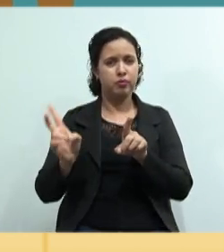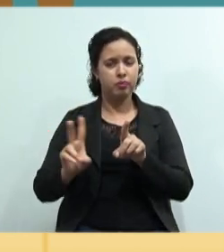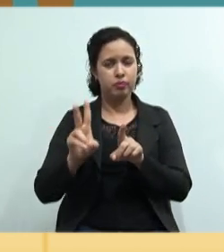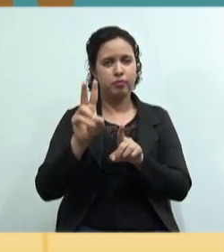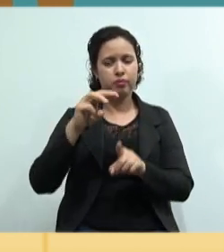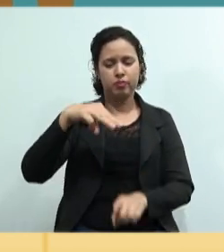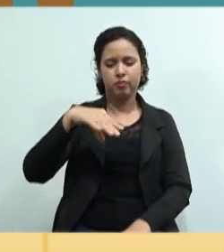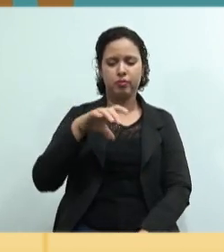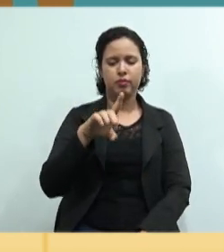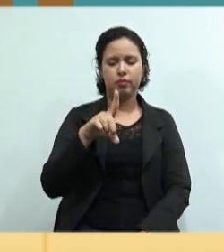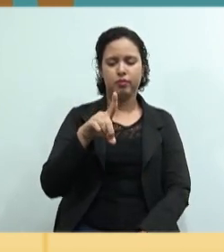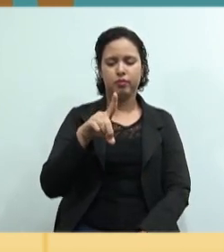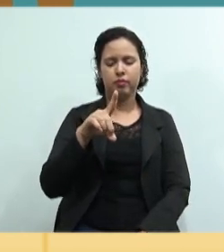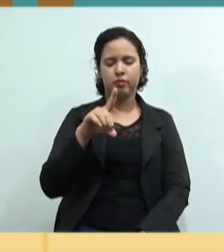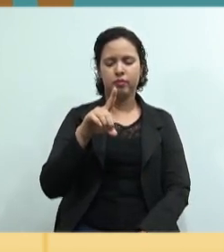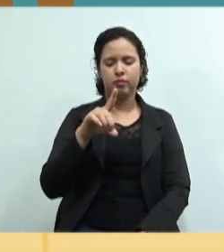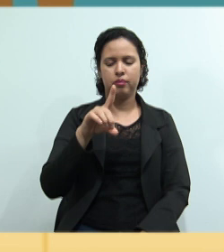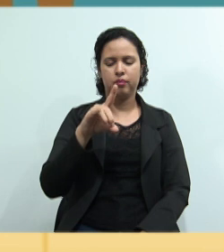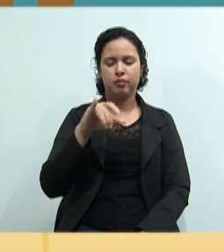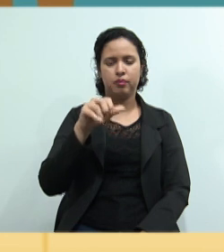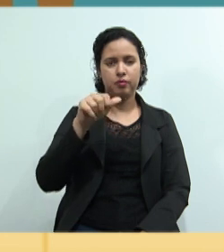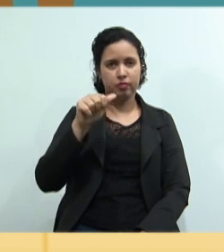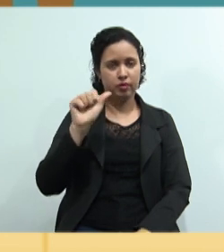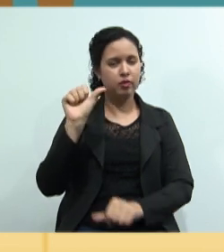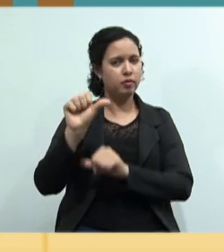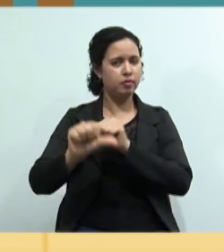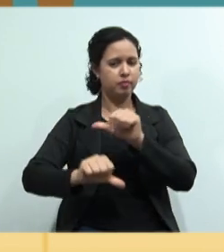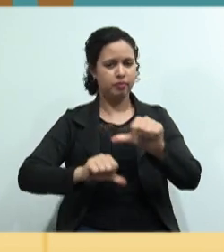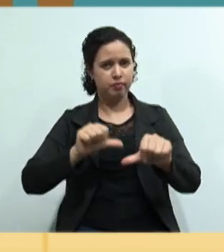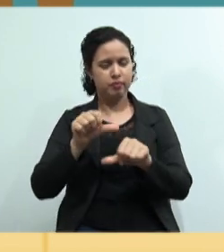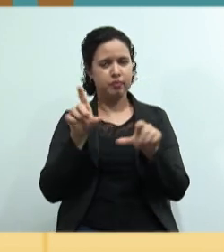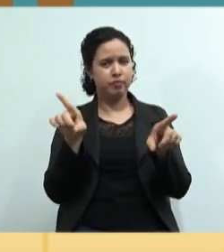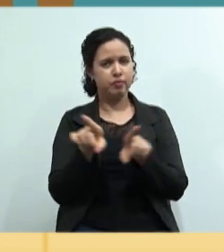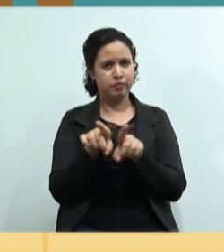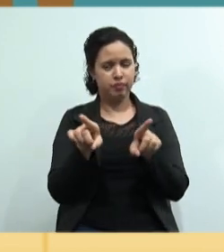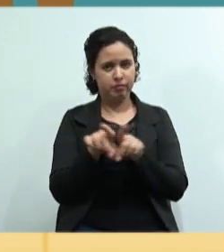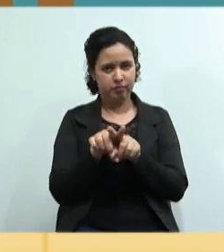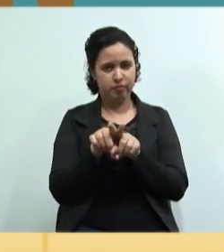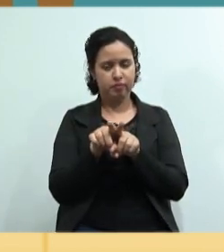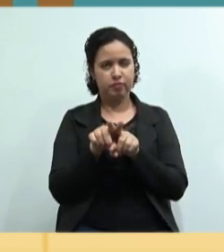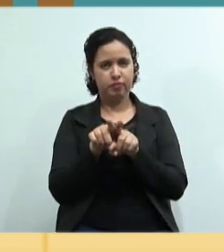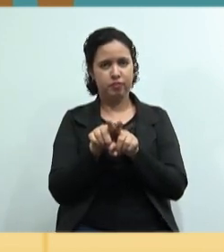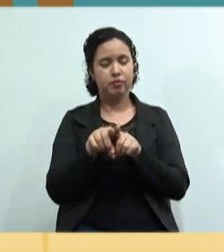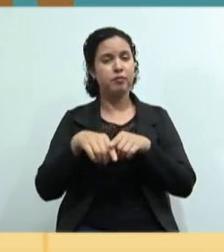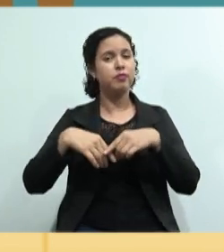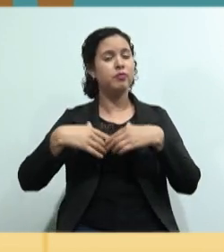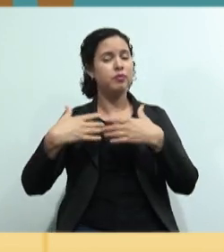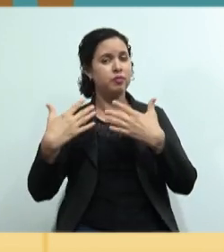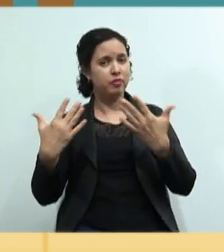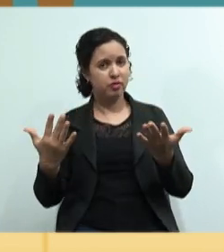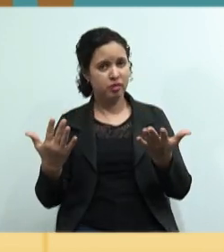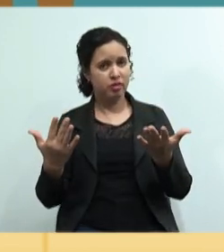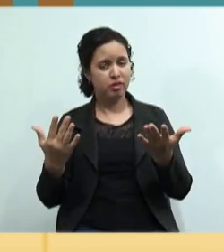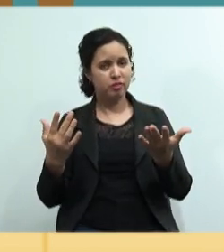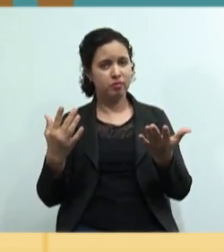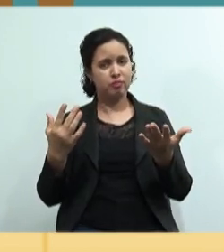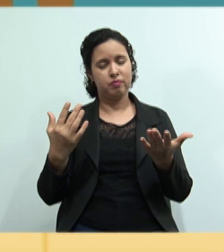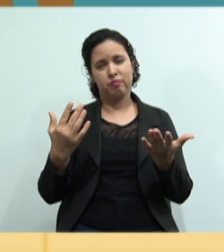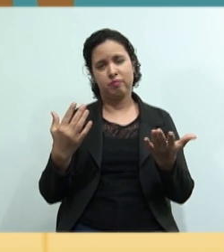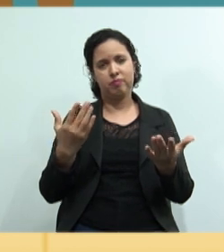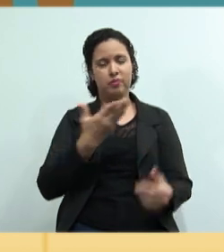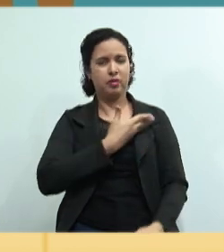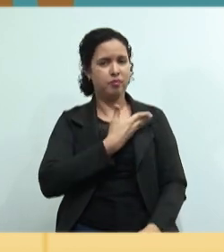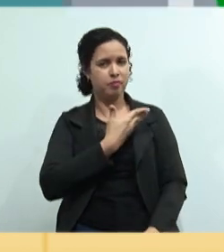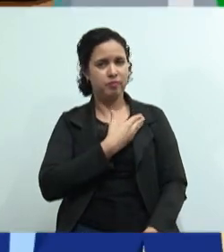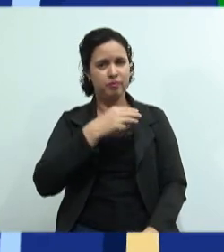de aquisição aumentar, o valor da média também aumentará. E então, será que nossa amiga Maria